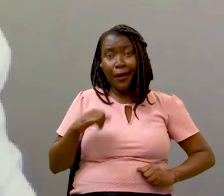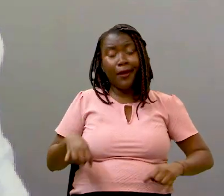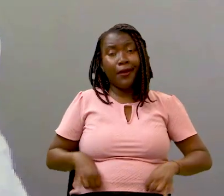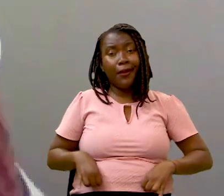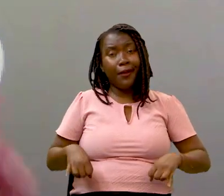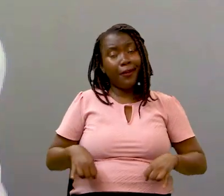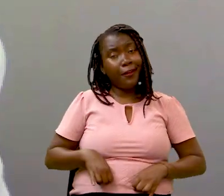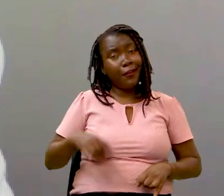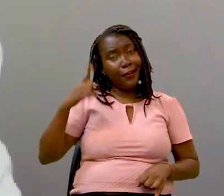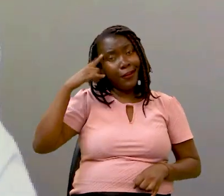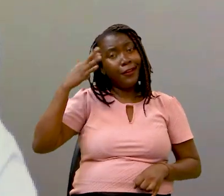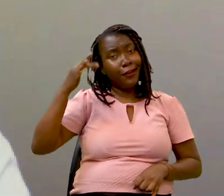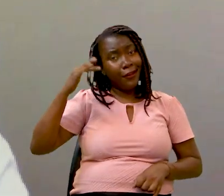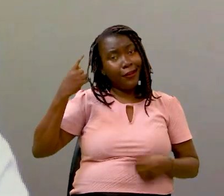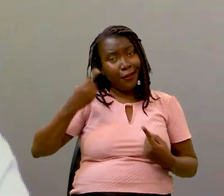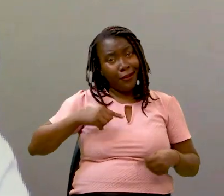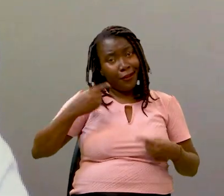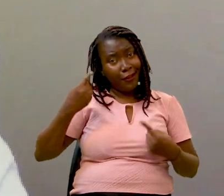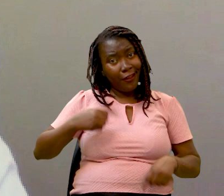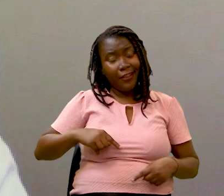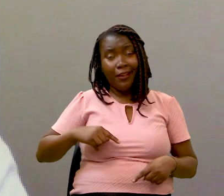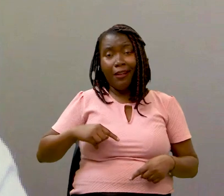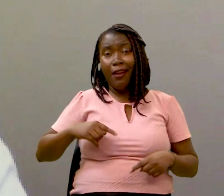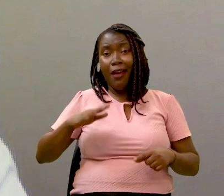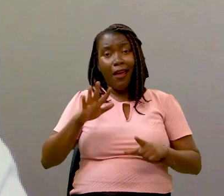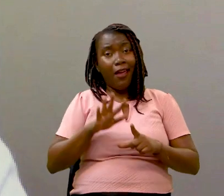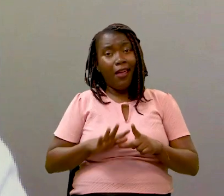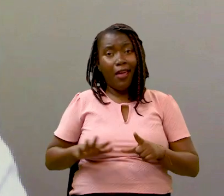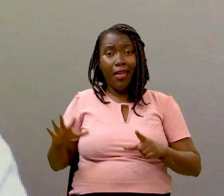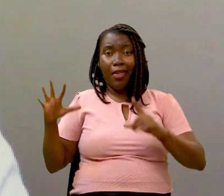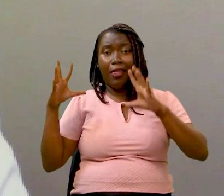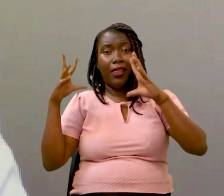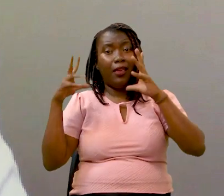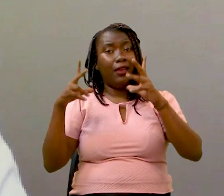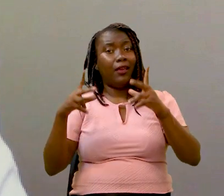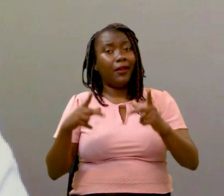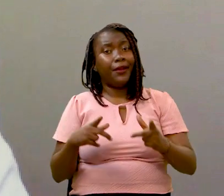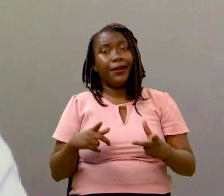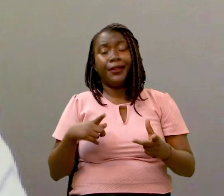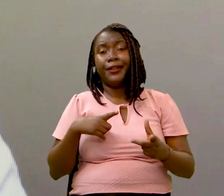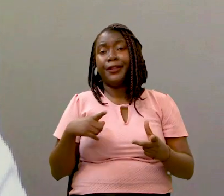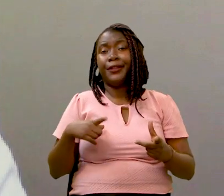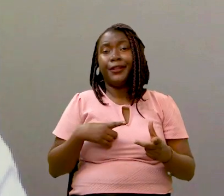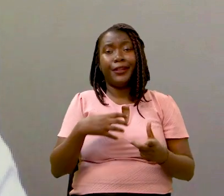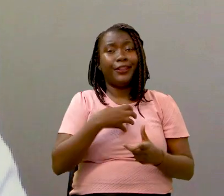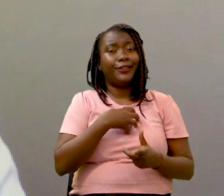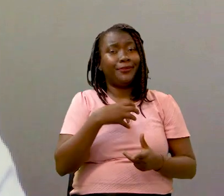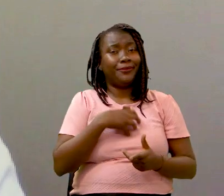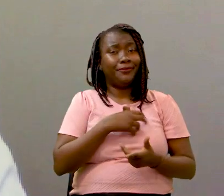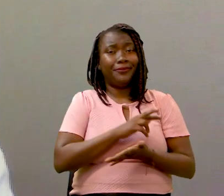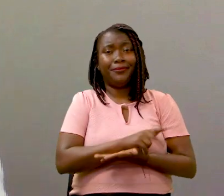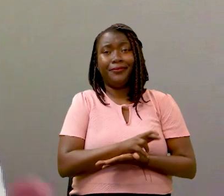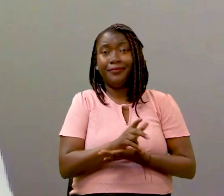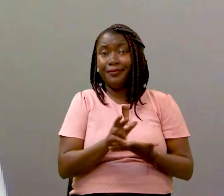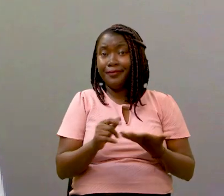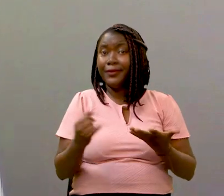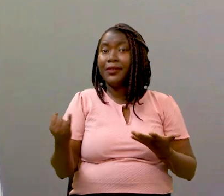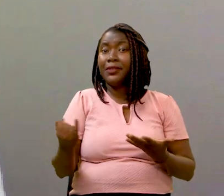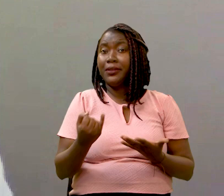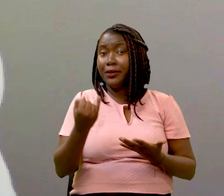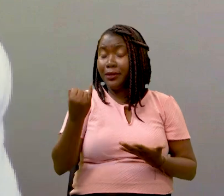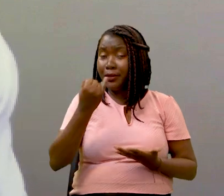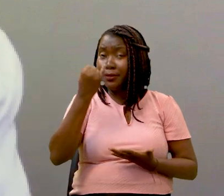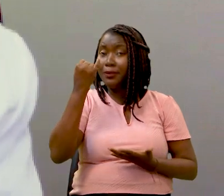A enxaqueca é um quadro global, é uma síndrome, tem vários sinais, sintomas, e